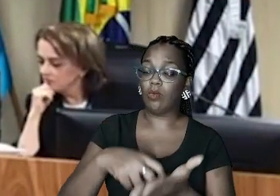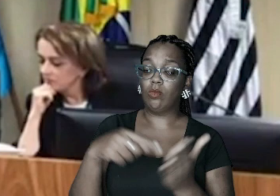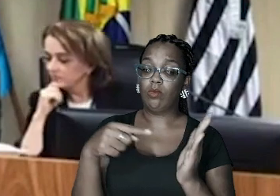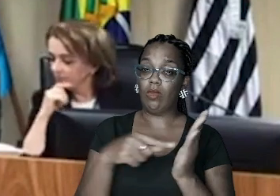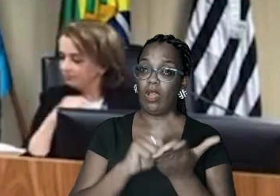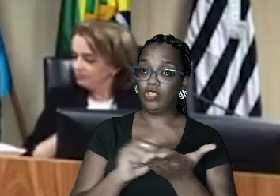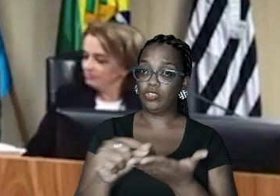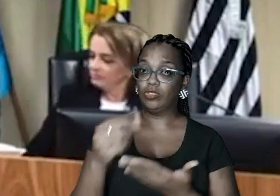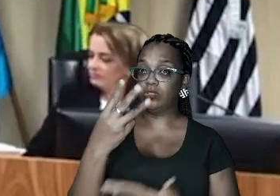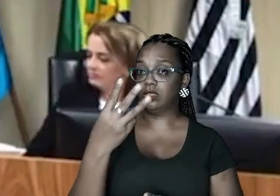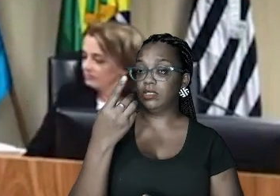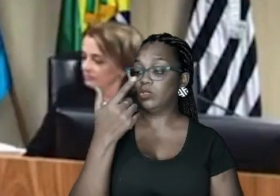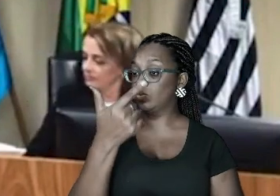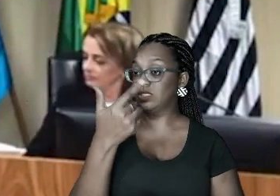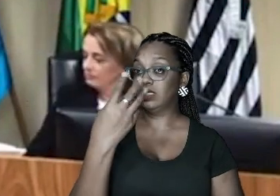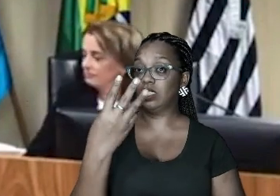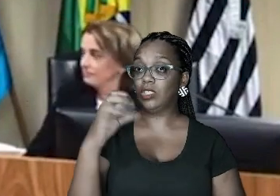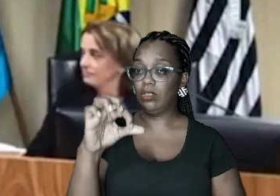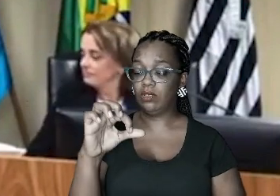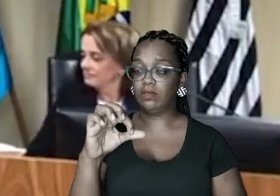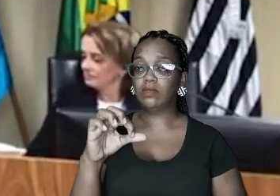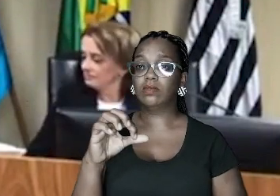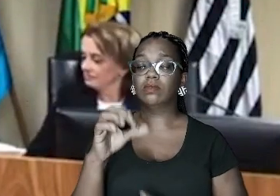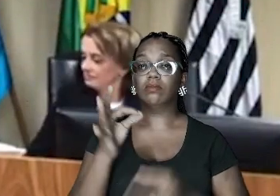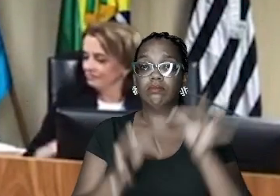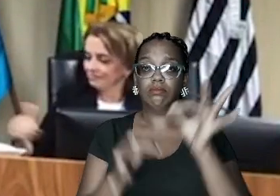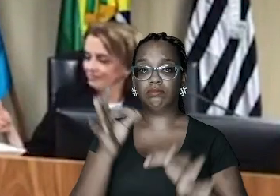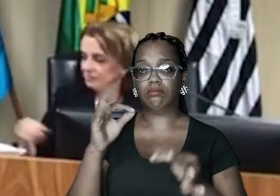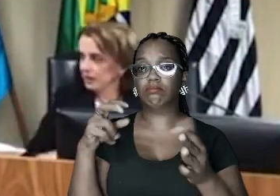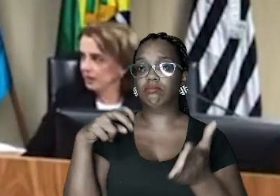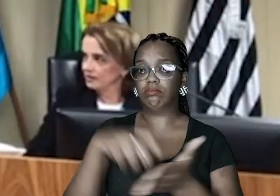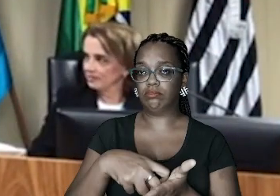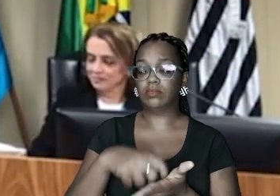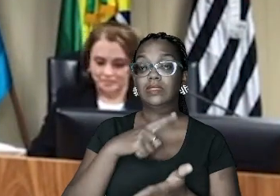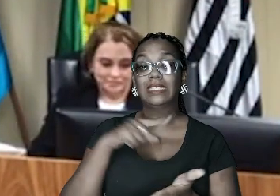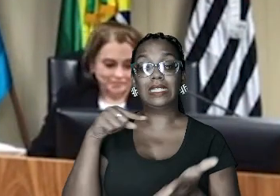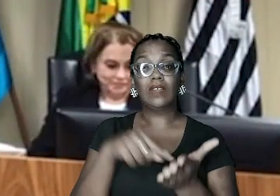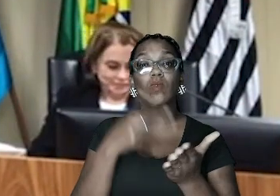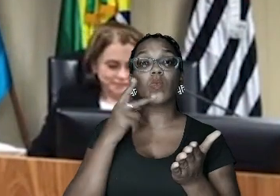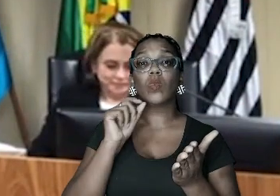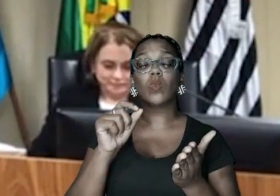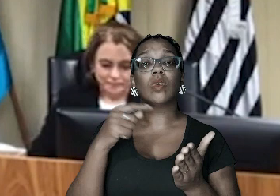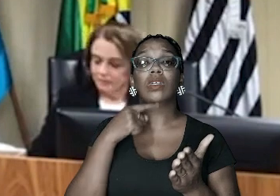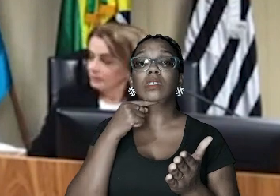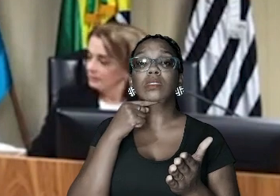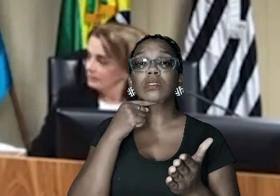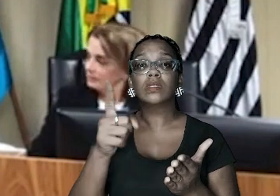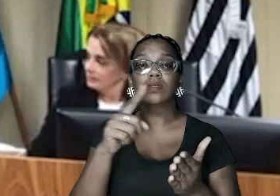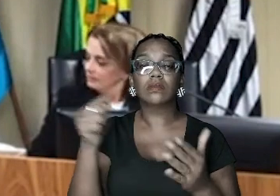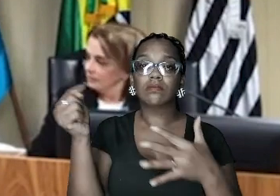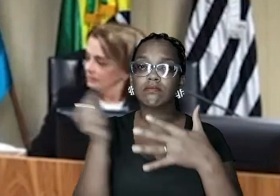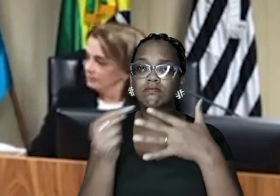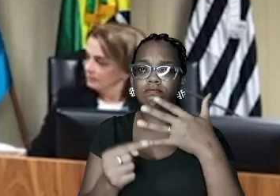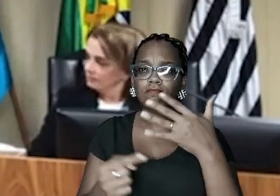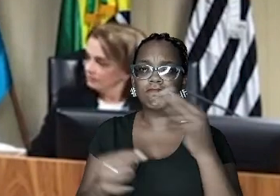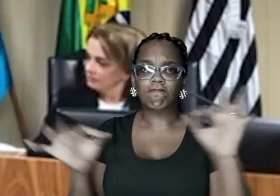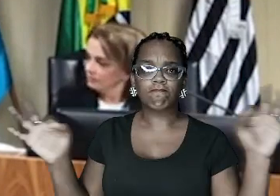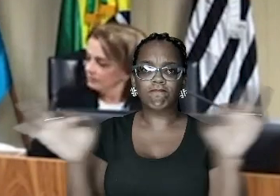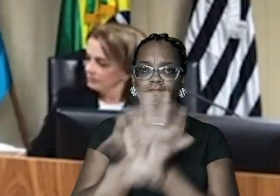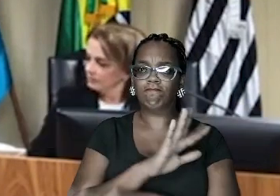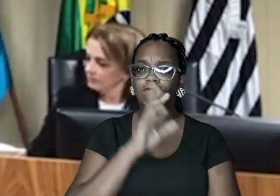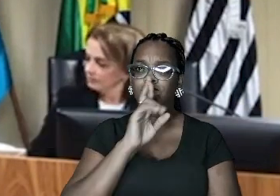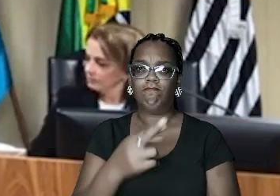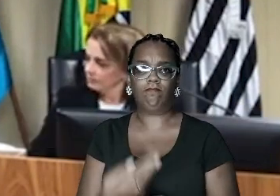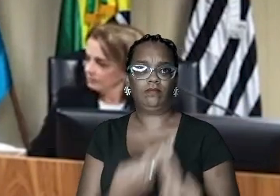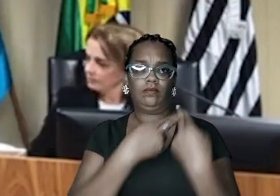código de processo penal ou seja esses indícios não servem evidentemente como indicadores absolutos de responsabilidade